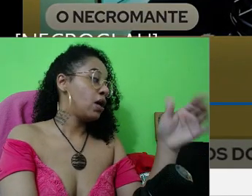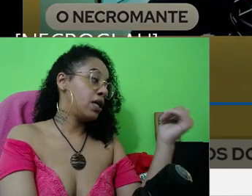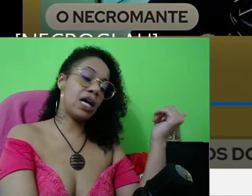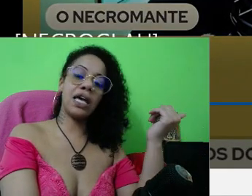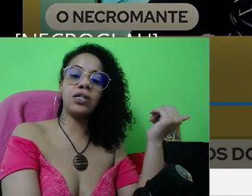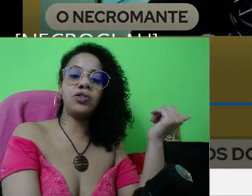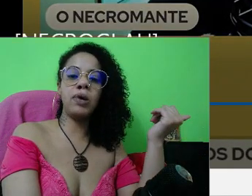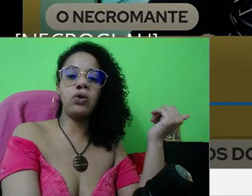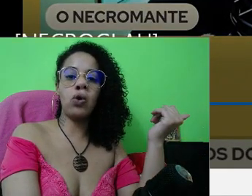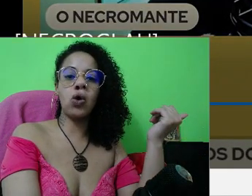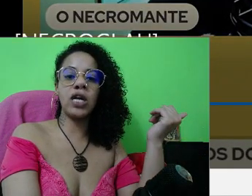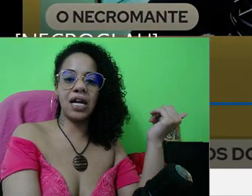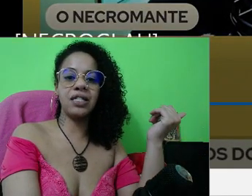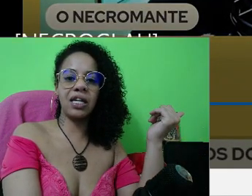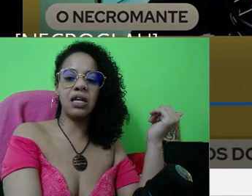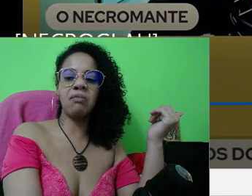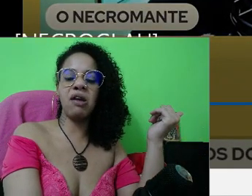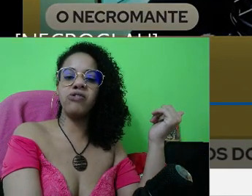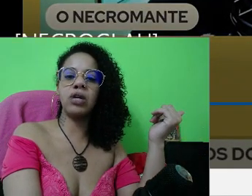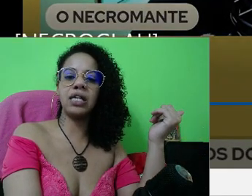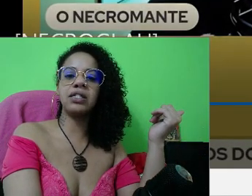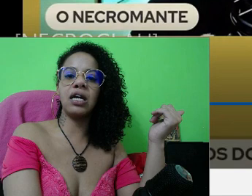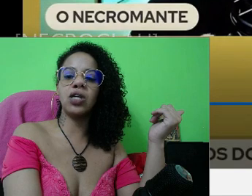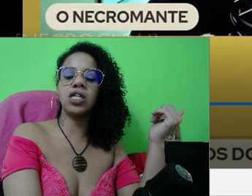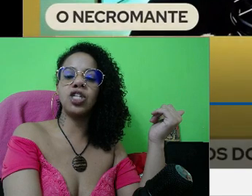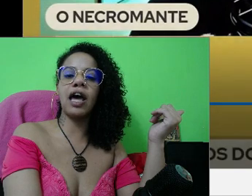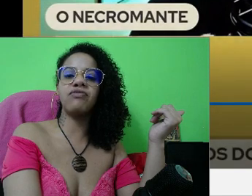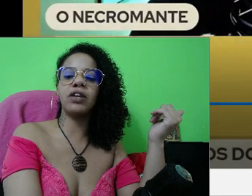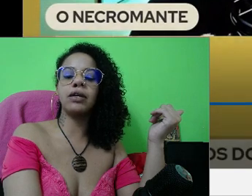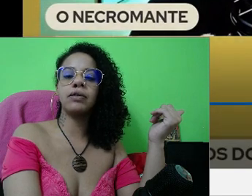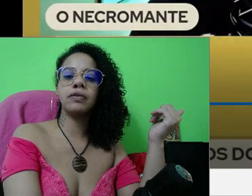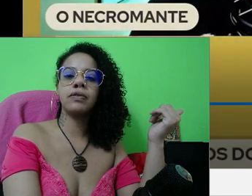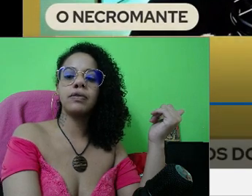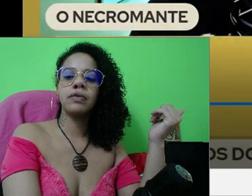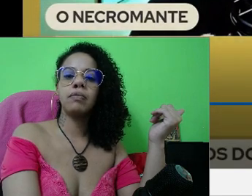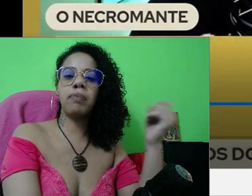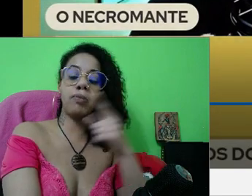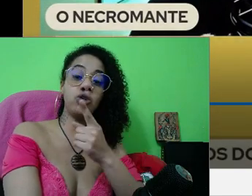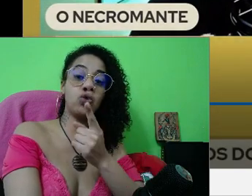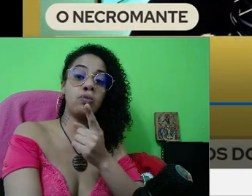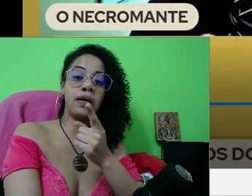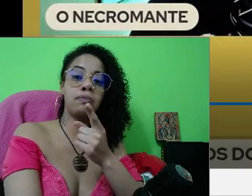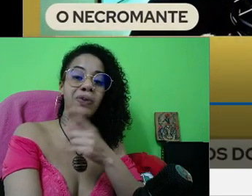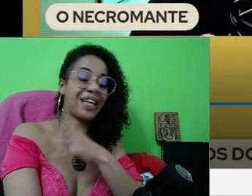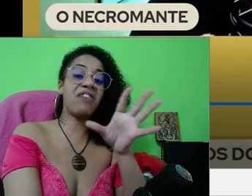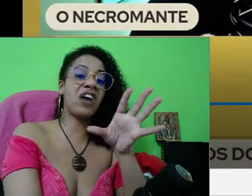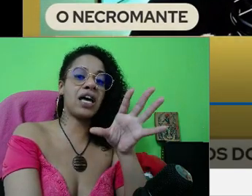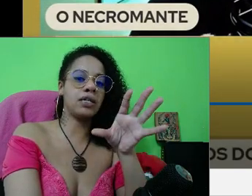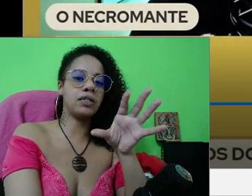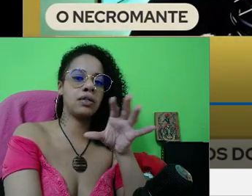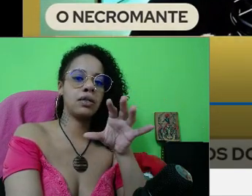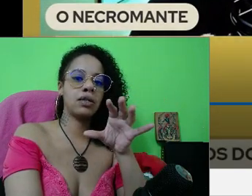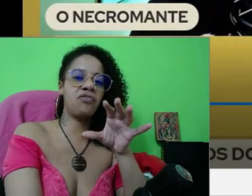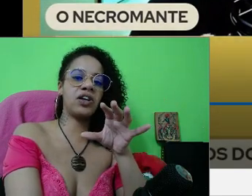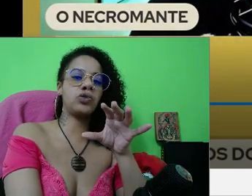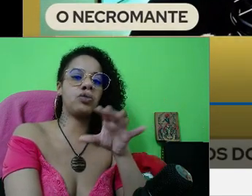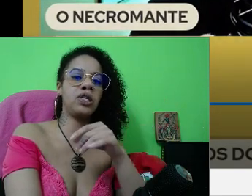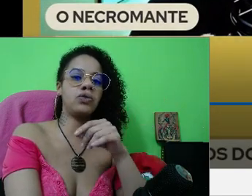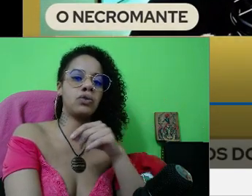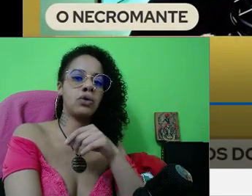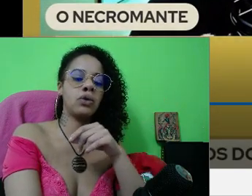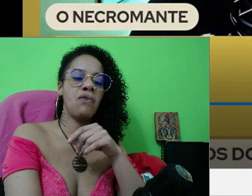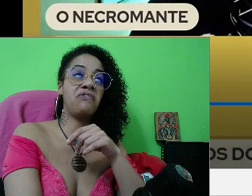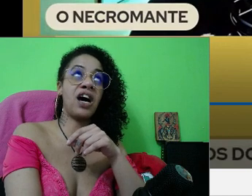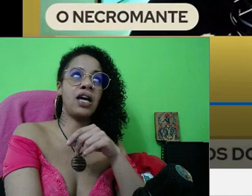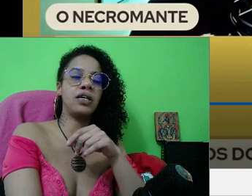E aí seu mano concordar quer dizer que ele também viu né às 3 horas de Live né pelo menos uma porque tem várias que eu falo